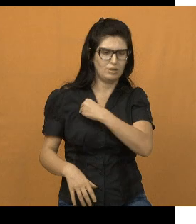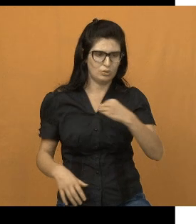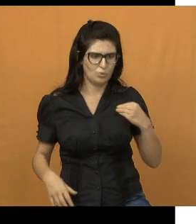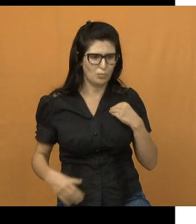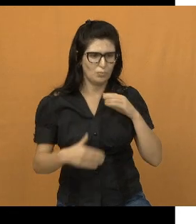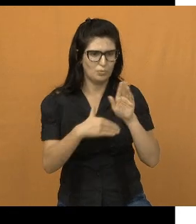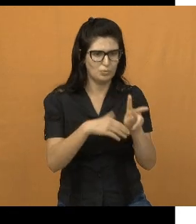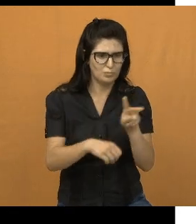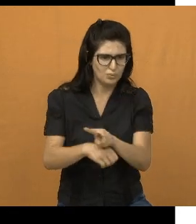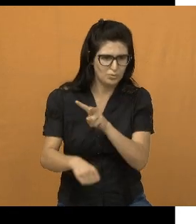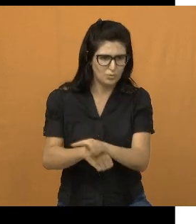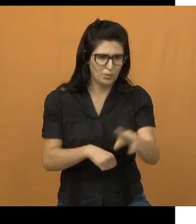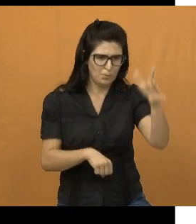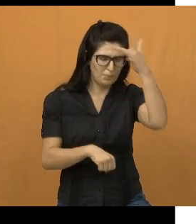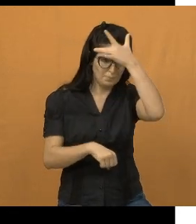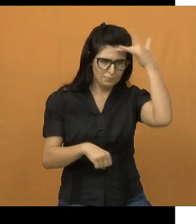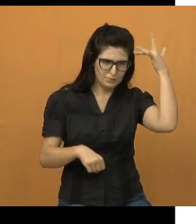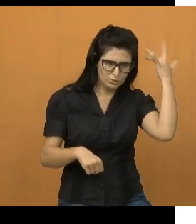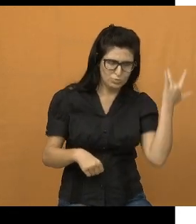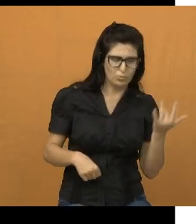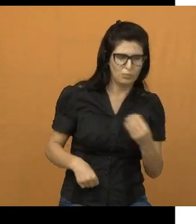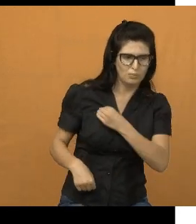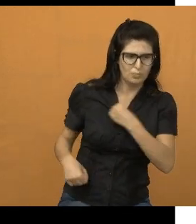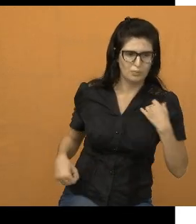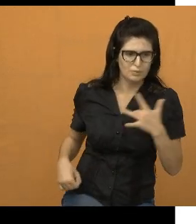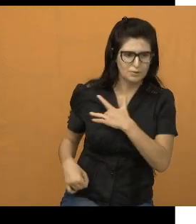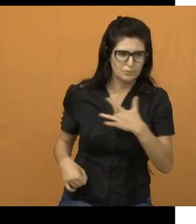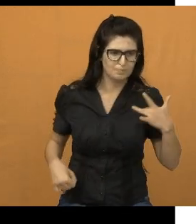Com relação às auditorias